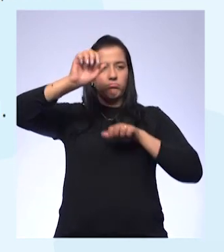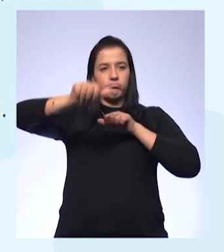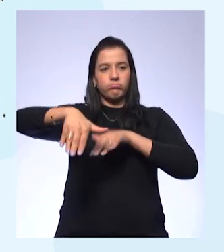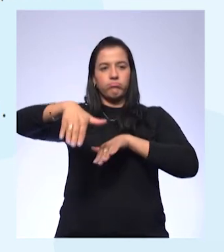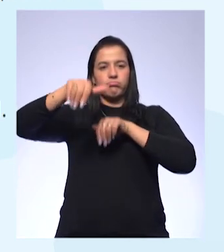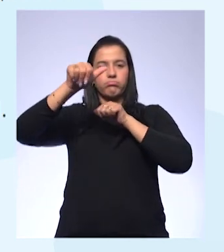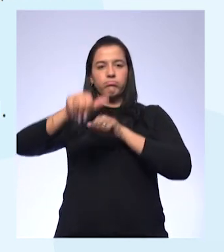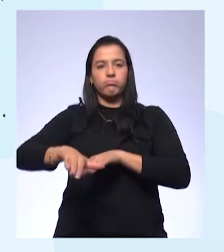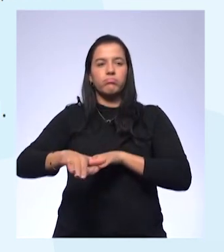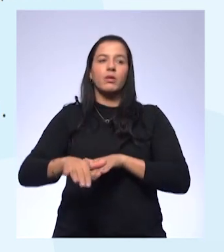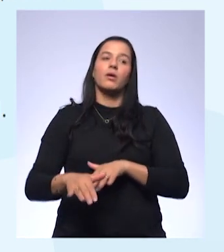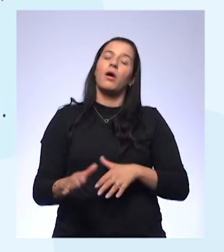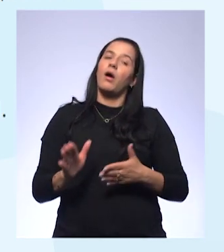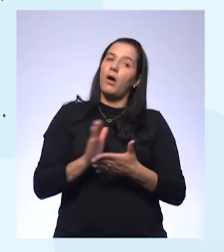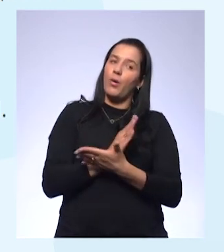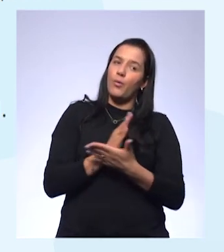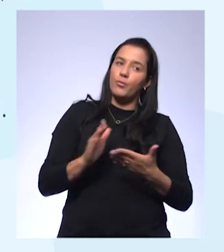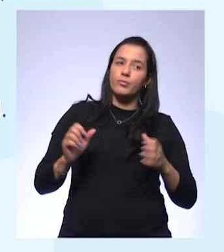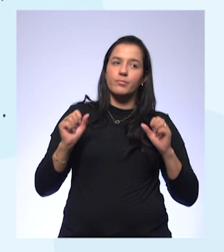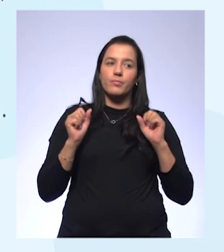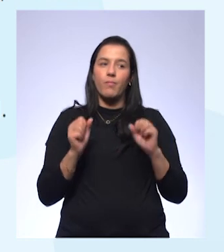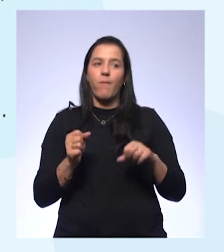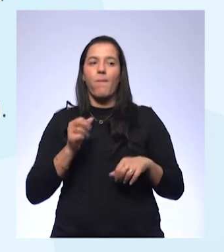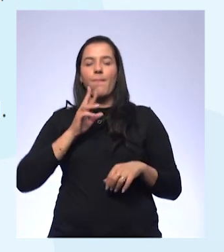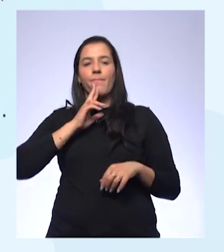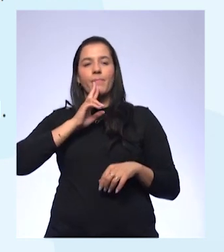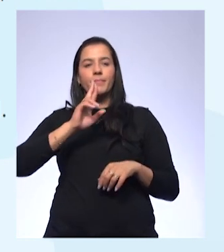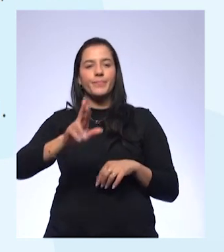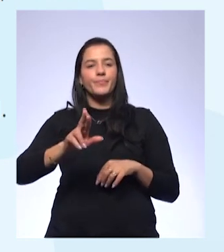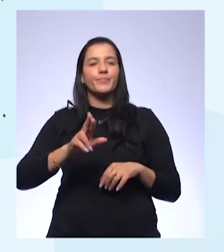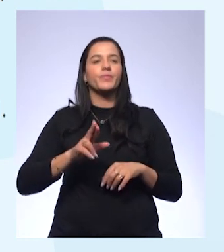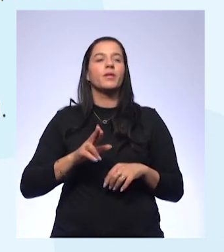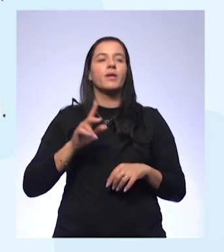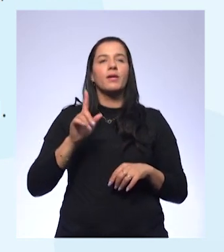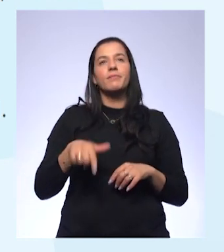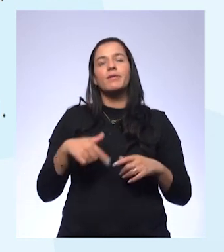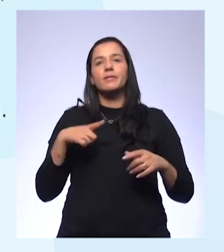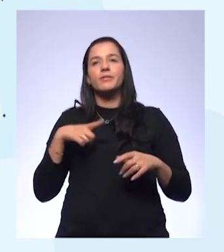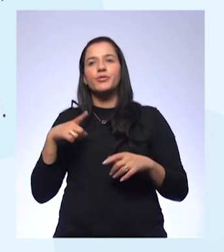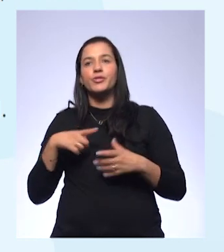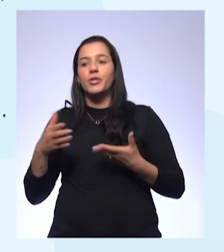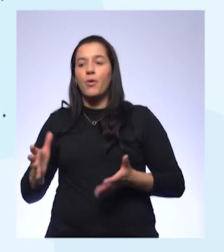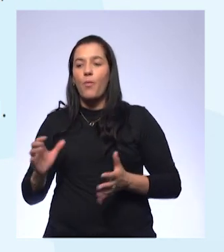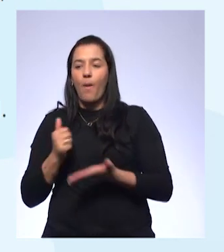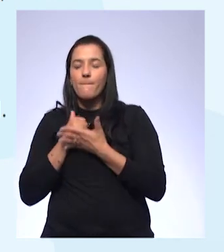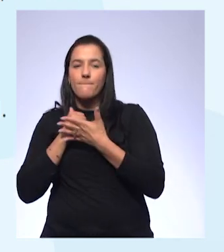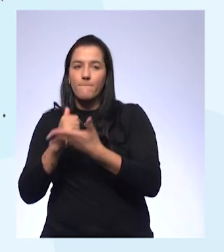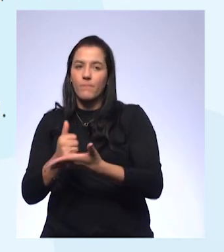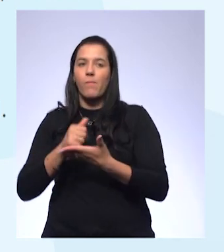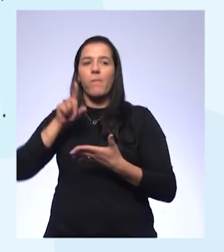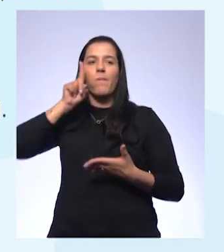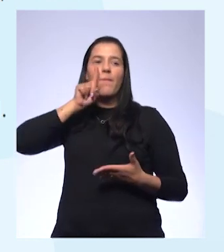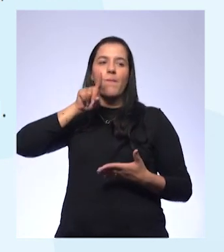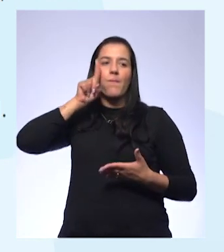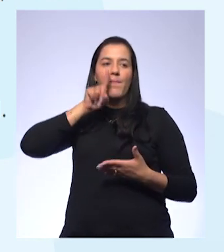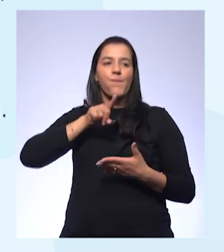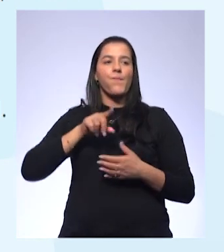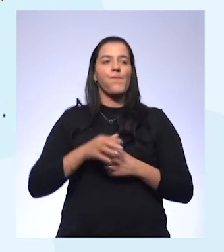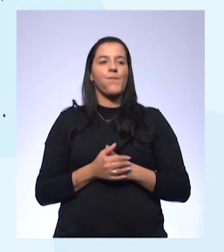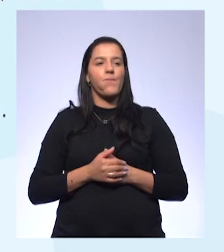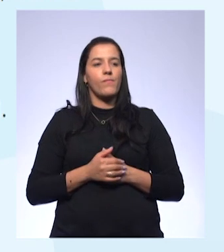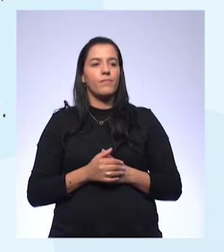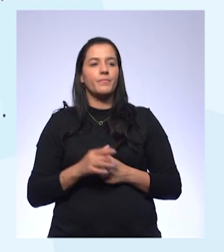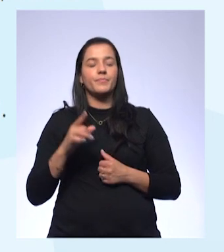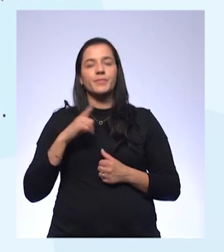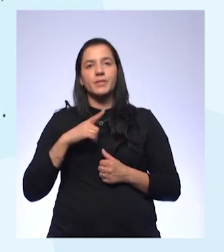alguns estudantes tenham caído nessa por conta da presença, né, do apoio norte-americano, né?